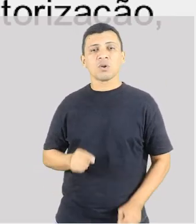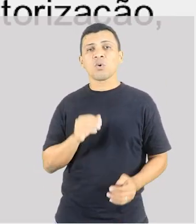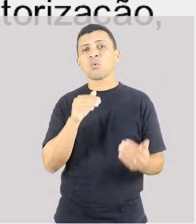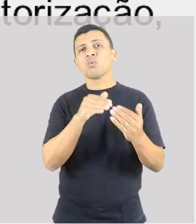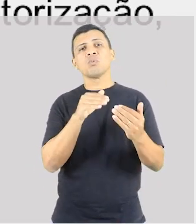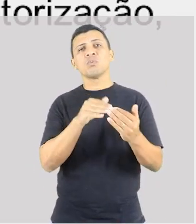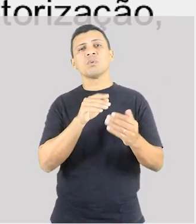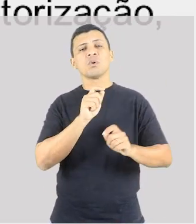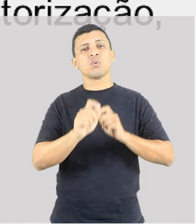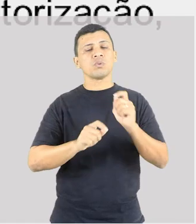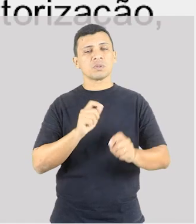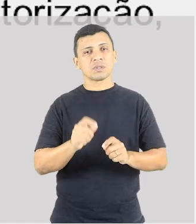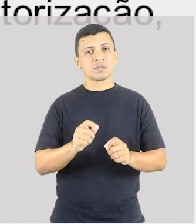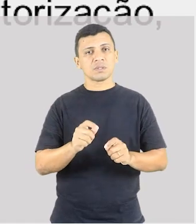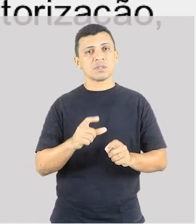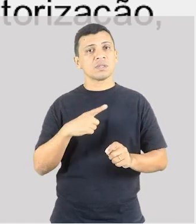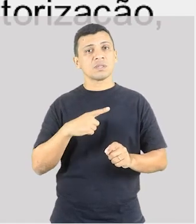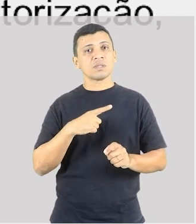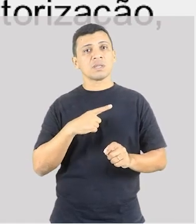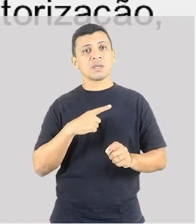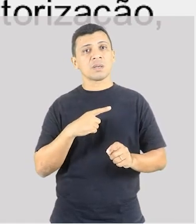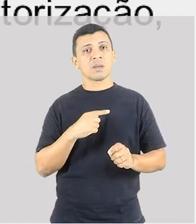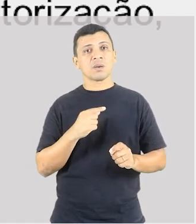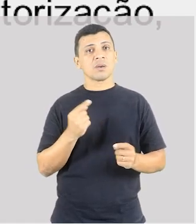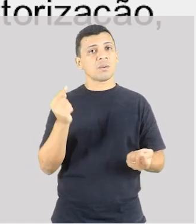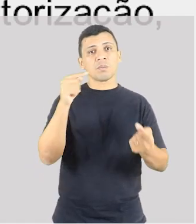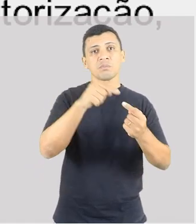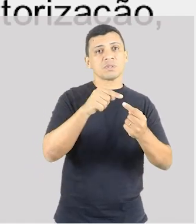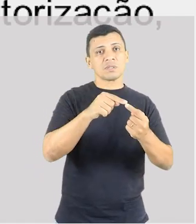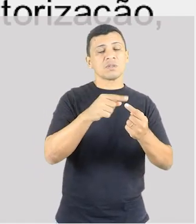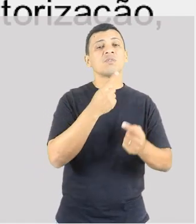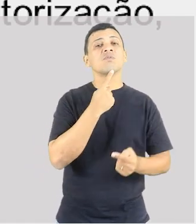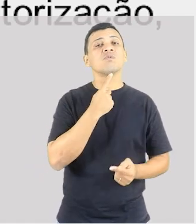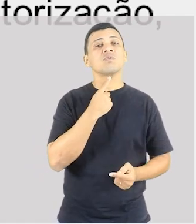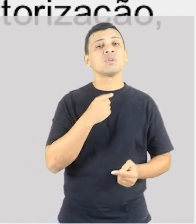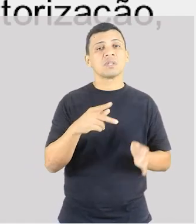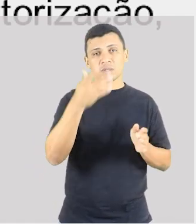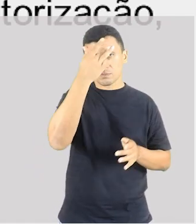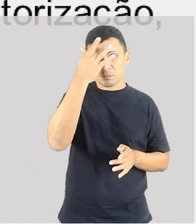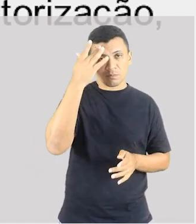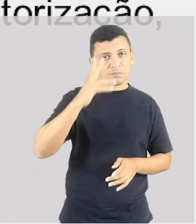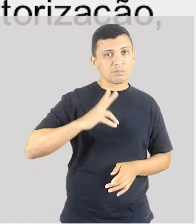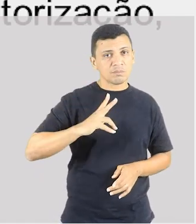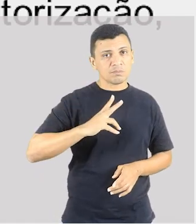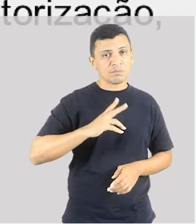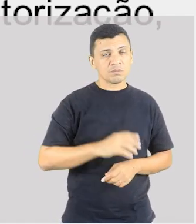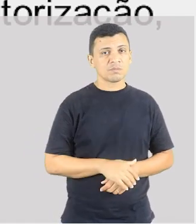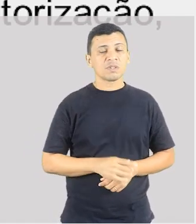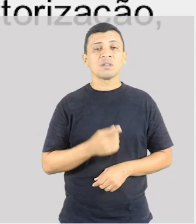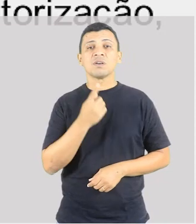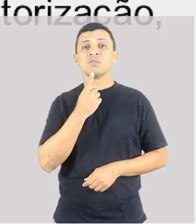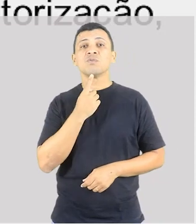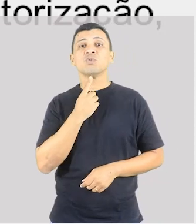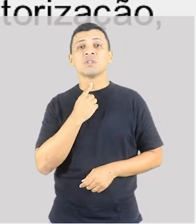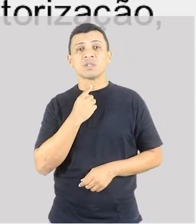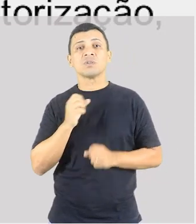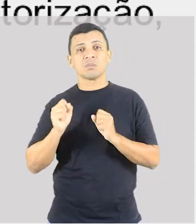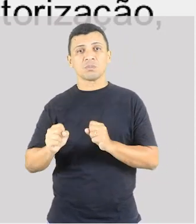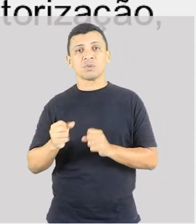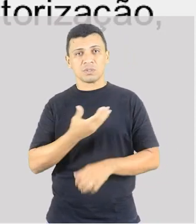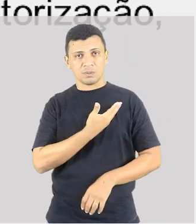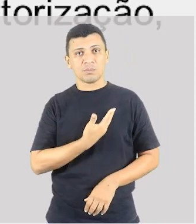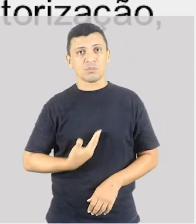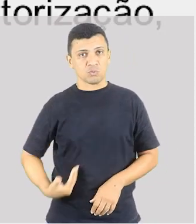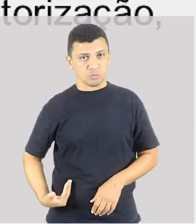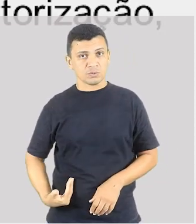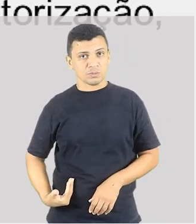com a pretensão do particular. Ou seja, nesse caso aqui, coincide a vontade do poder público, nesse